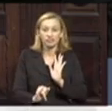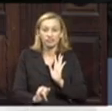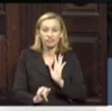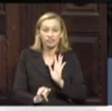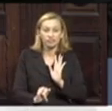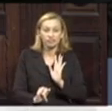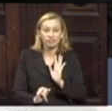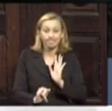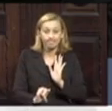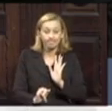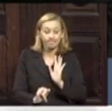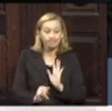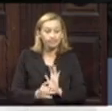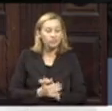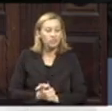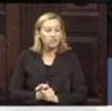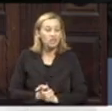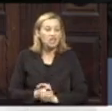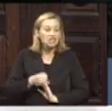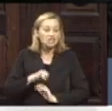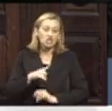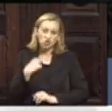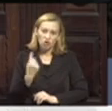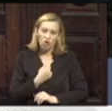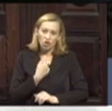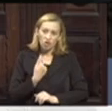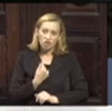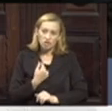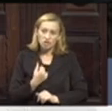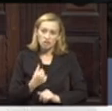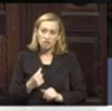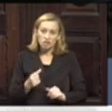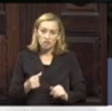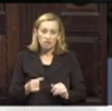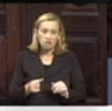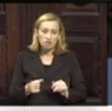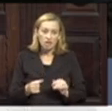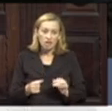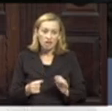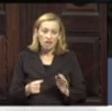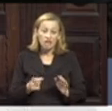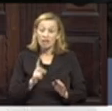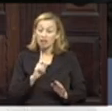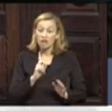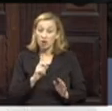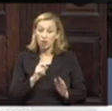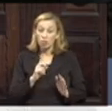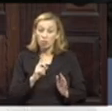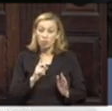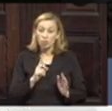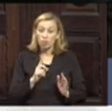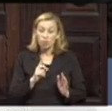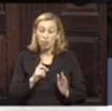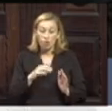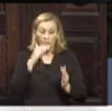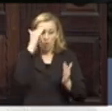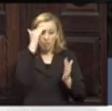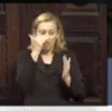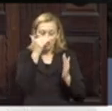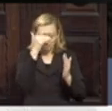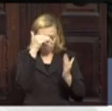Federal, que diz o seguinte: a justiça tem que ser temida. E aí eu digo o seguinte: quem tem que